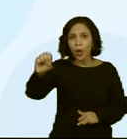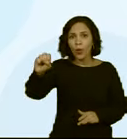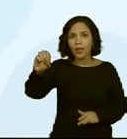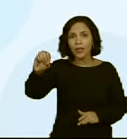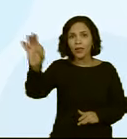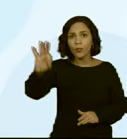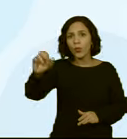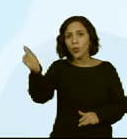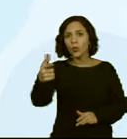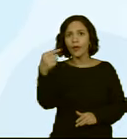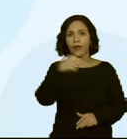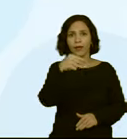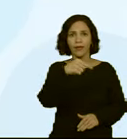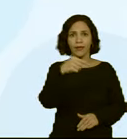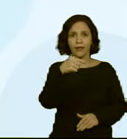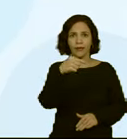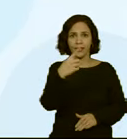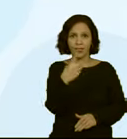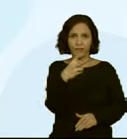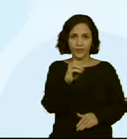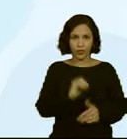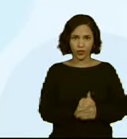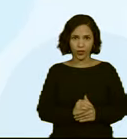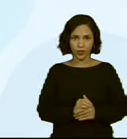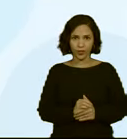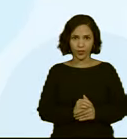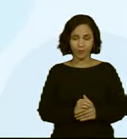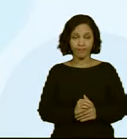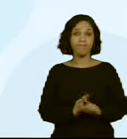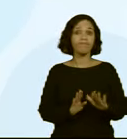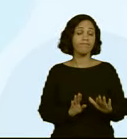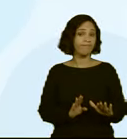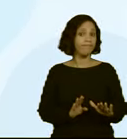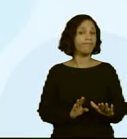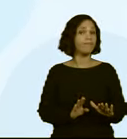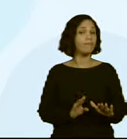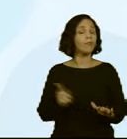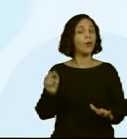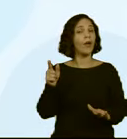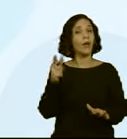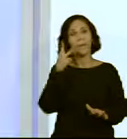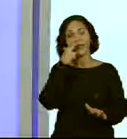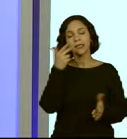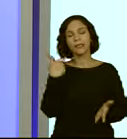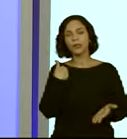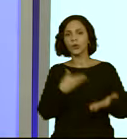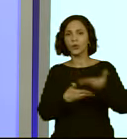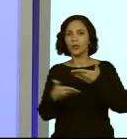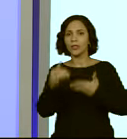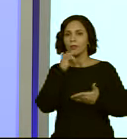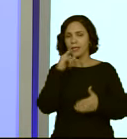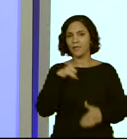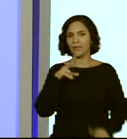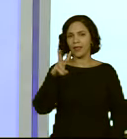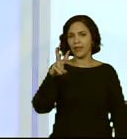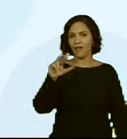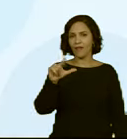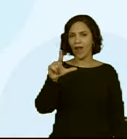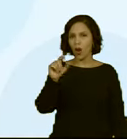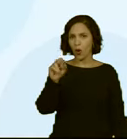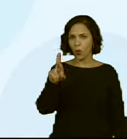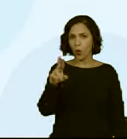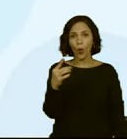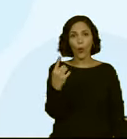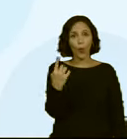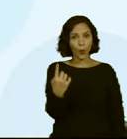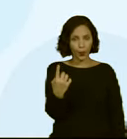caro do que esse valor certo então a gente tem na verdade uma troca aqui a gente tem o valor 1